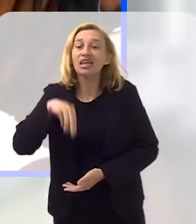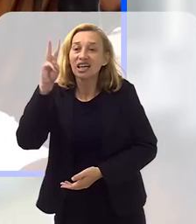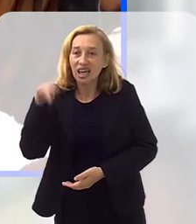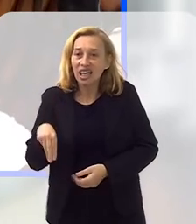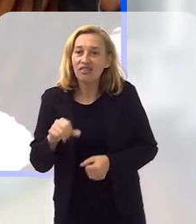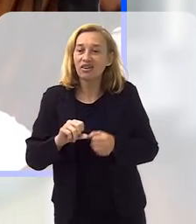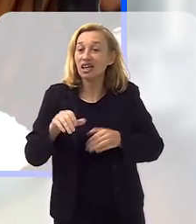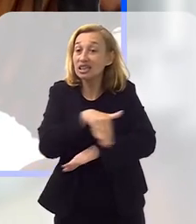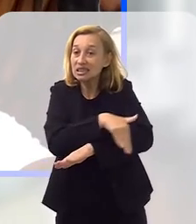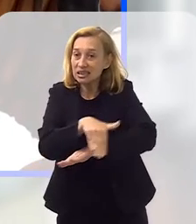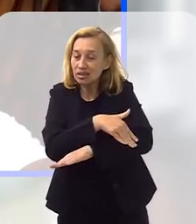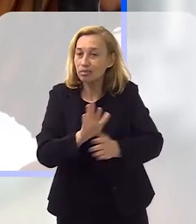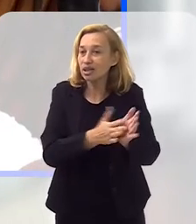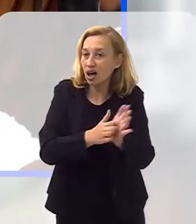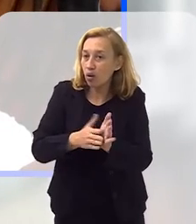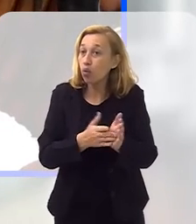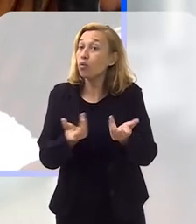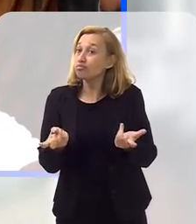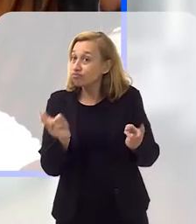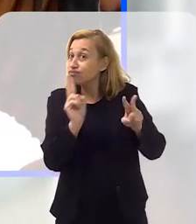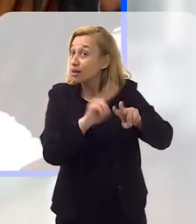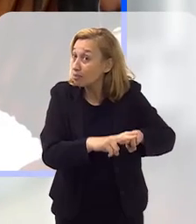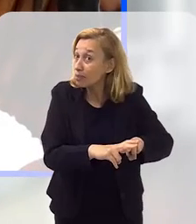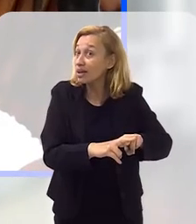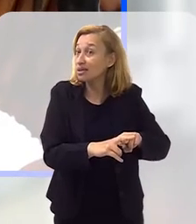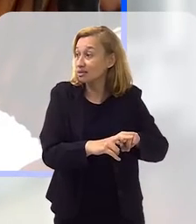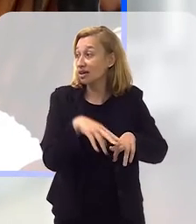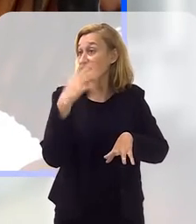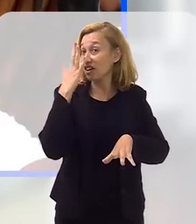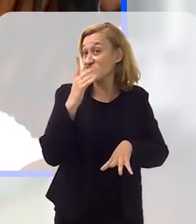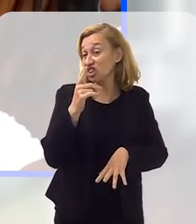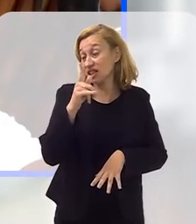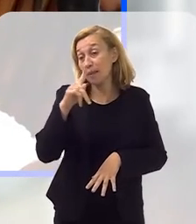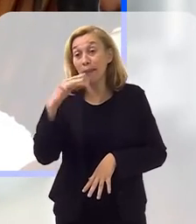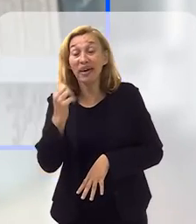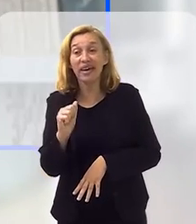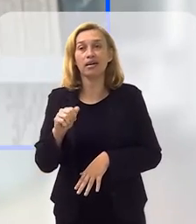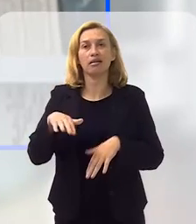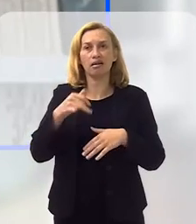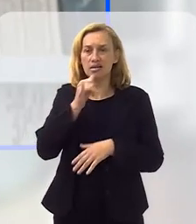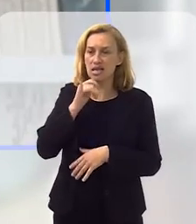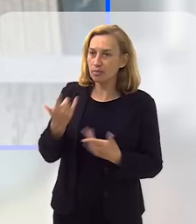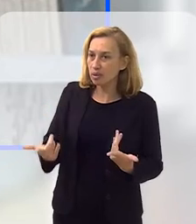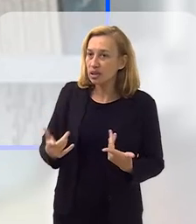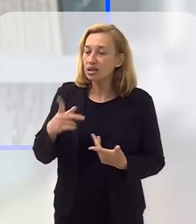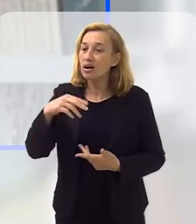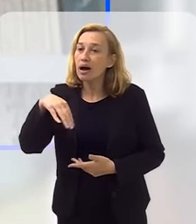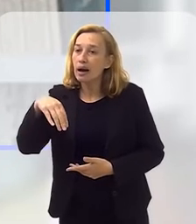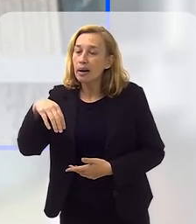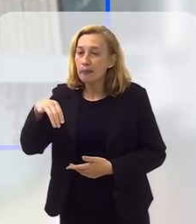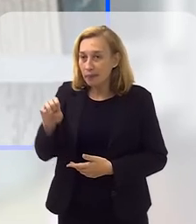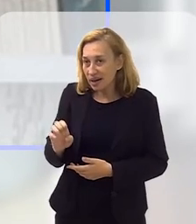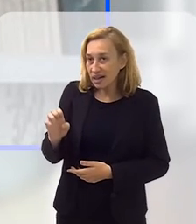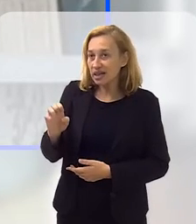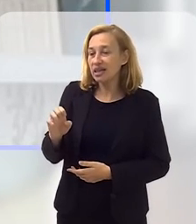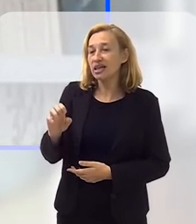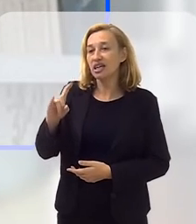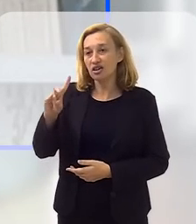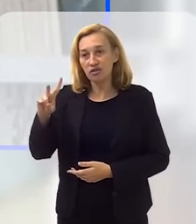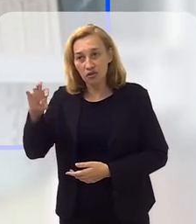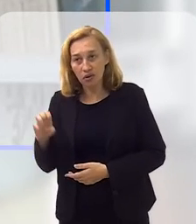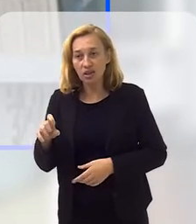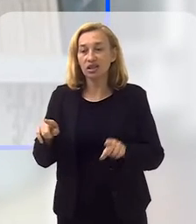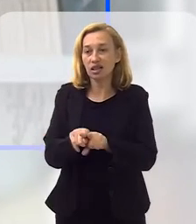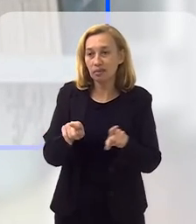Quem fazia samba na rua corria o risco de ser preso na Festa da Penha, por exemplo. Então, a mãe de Dona Ivone e de